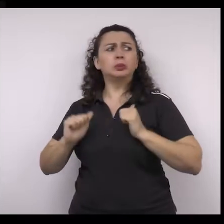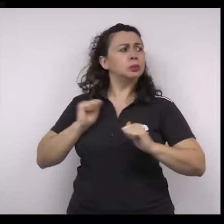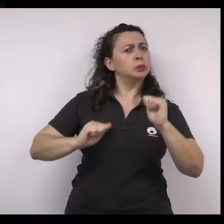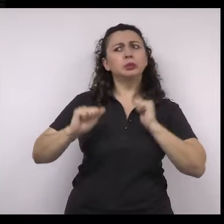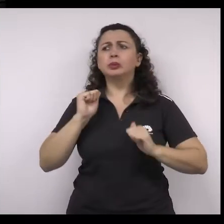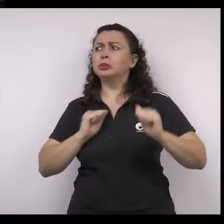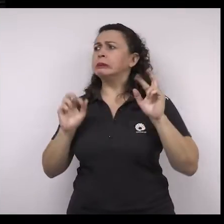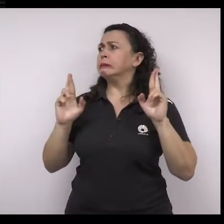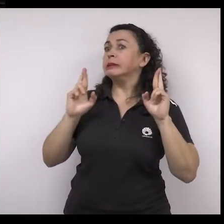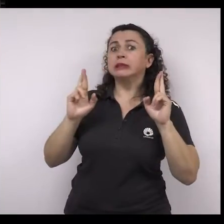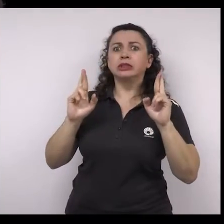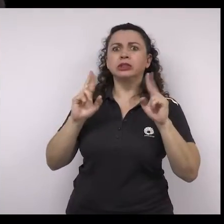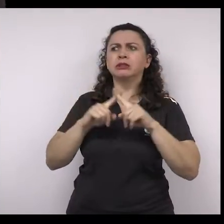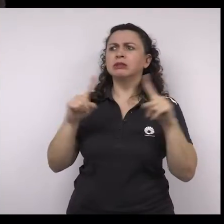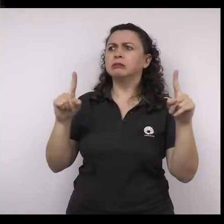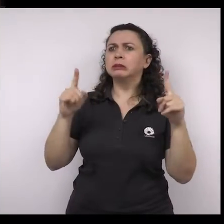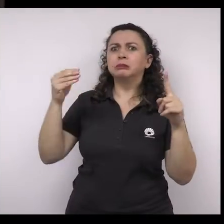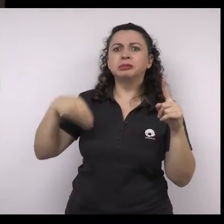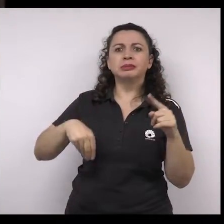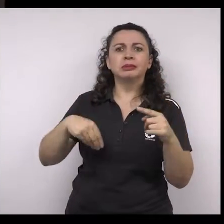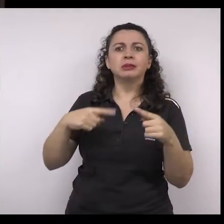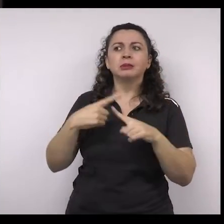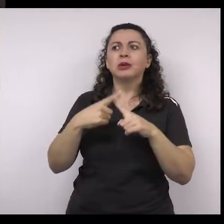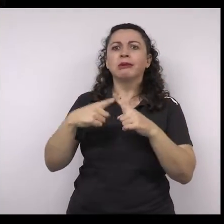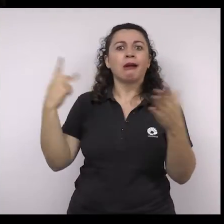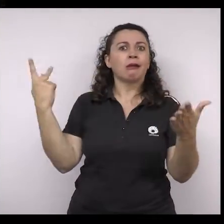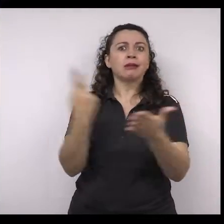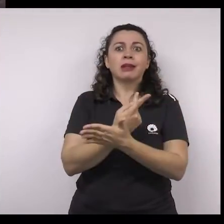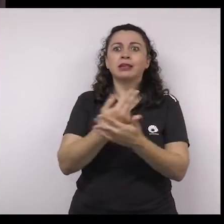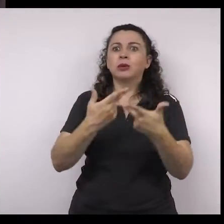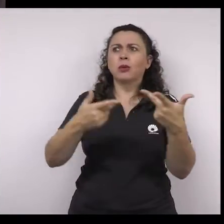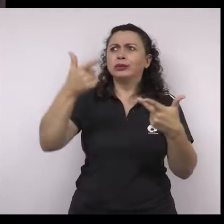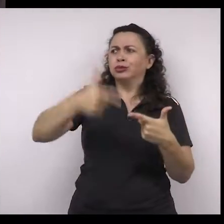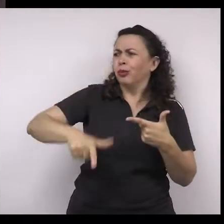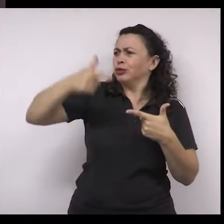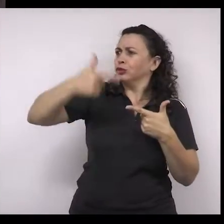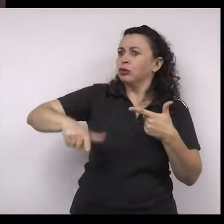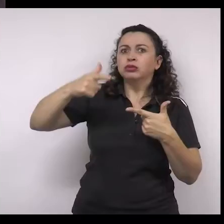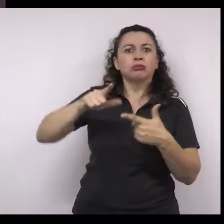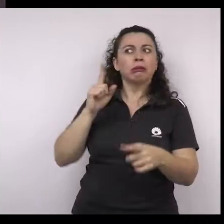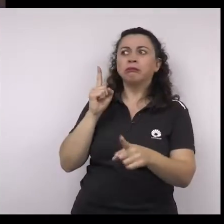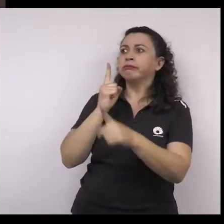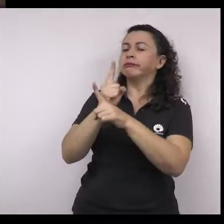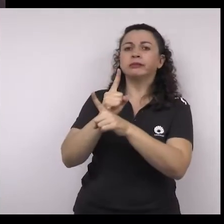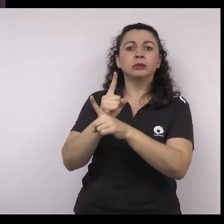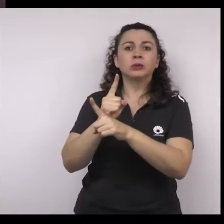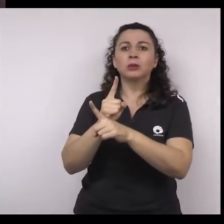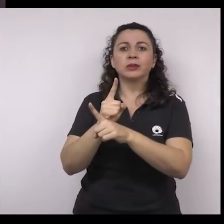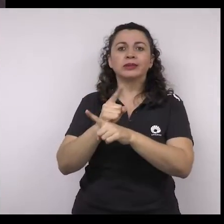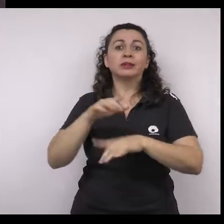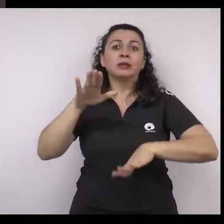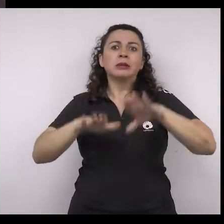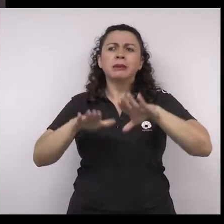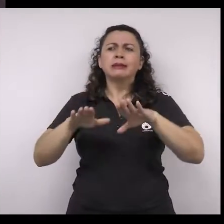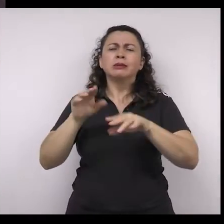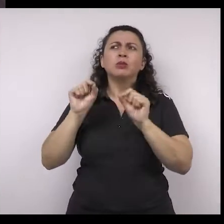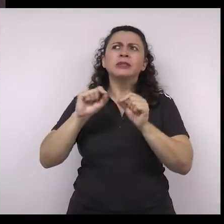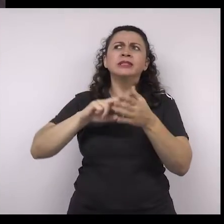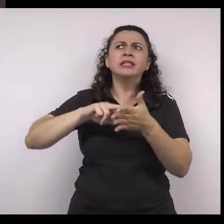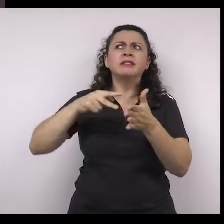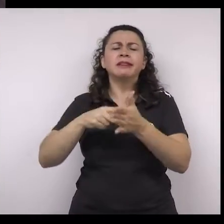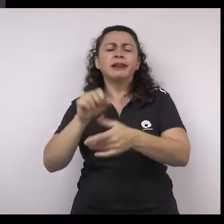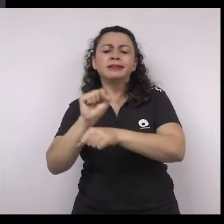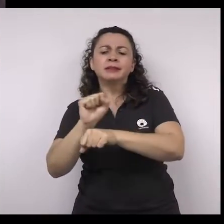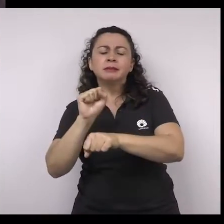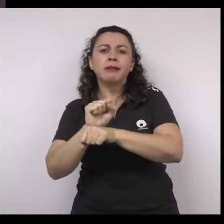expectativa que ela é frustrada, que ela é marcada por uma repetição. Independente do significado do que é essa espera de Godot,